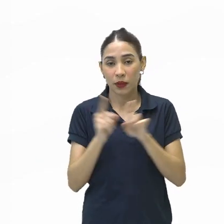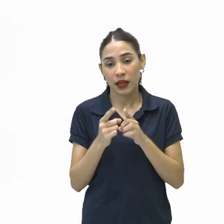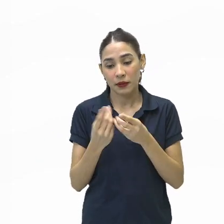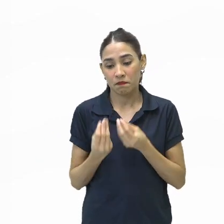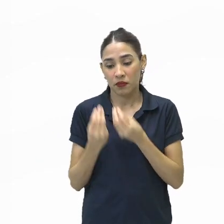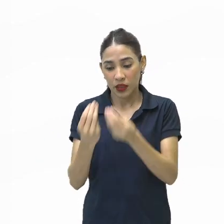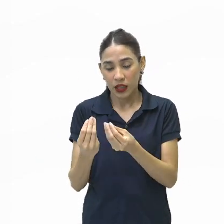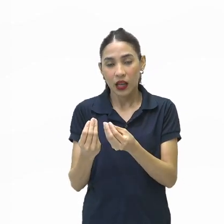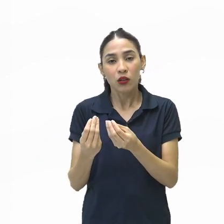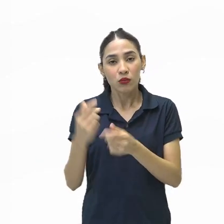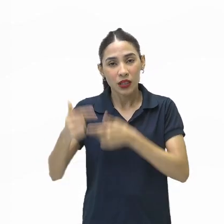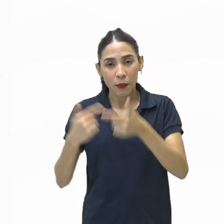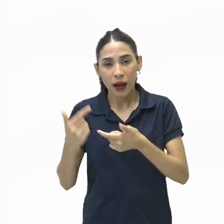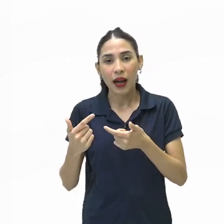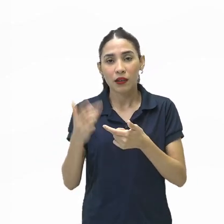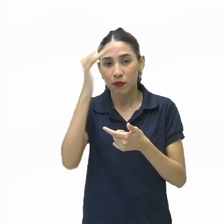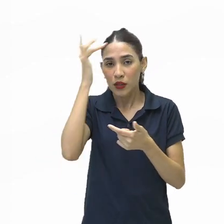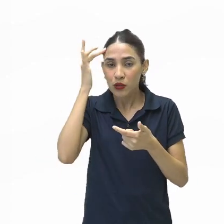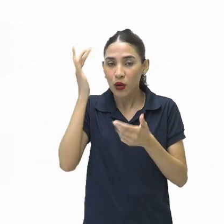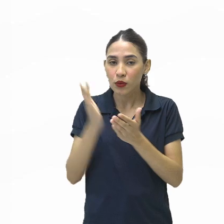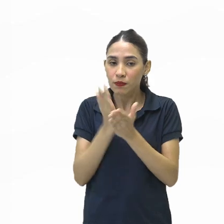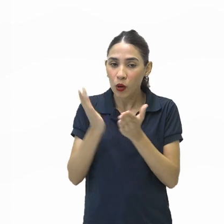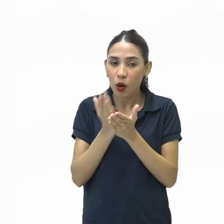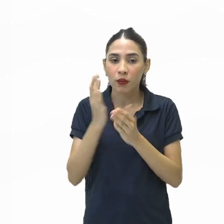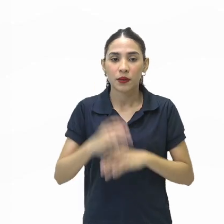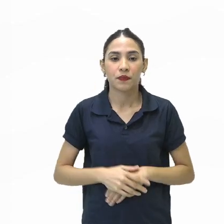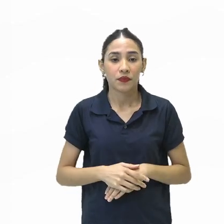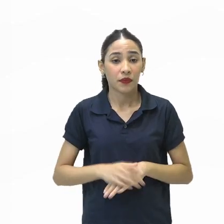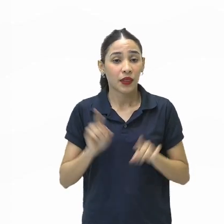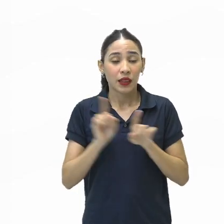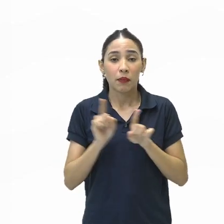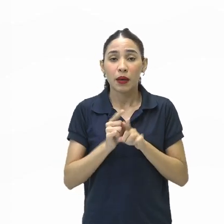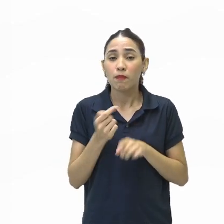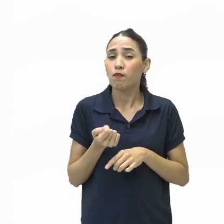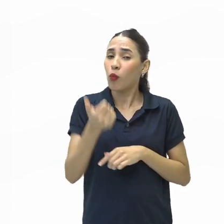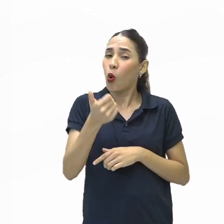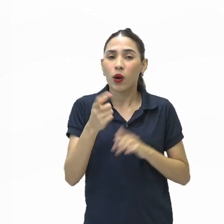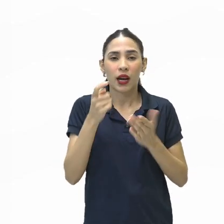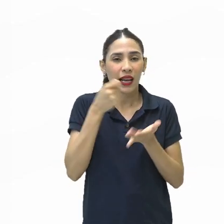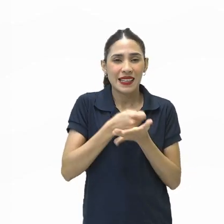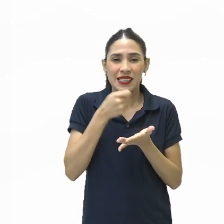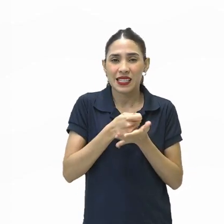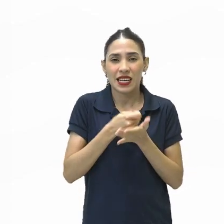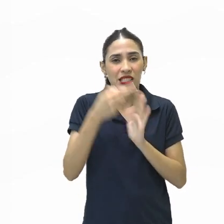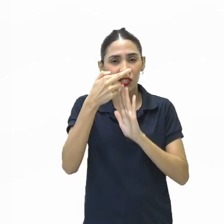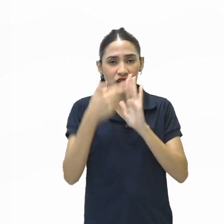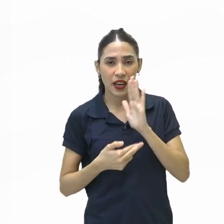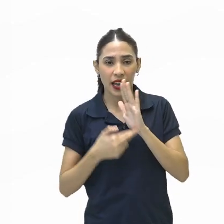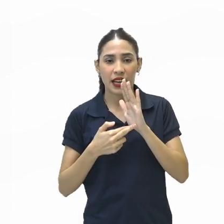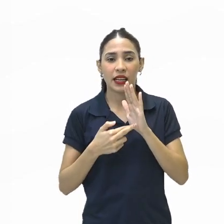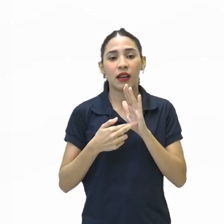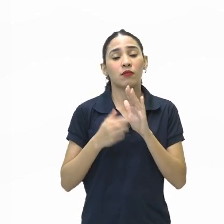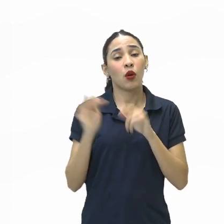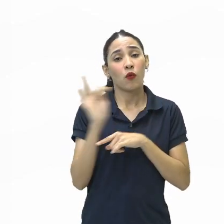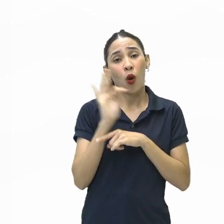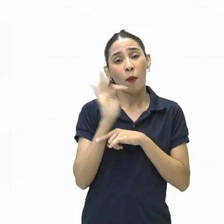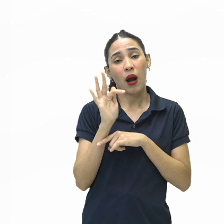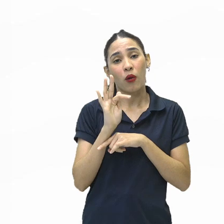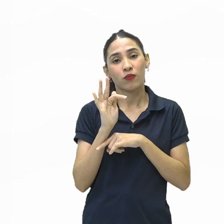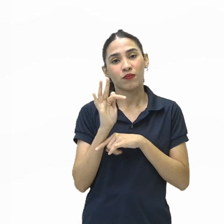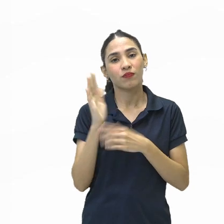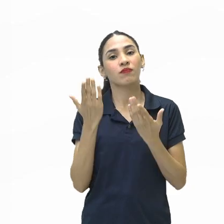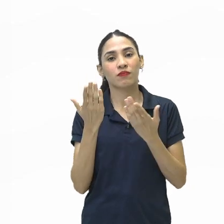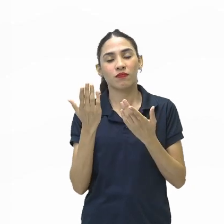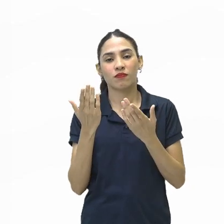empregando essas pessoas. A baixa exigência de qualificação formal, enquanto muitos